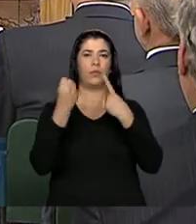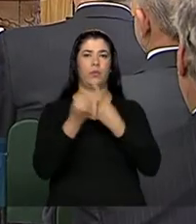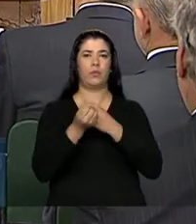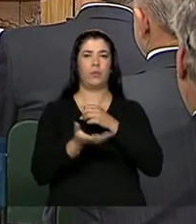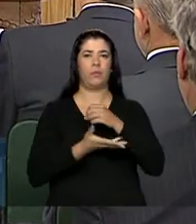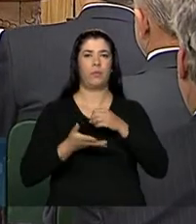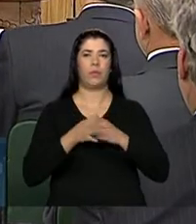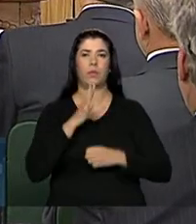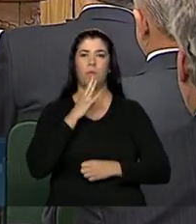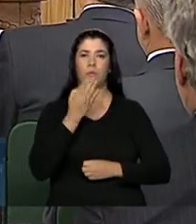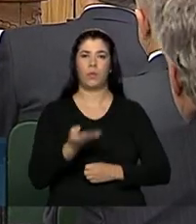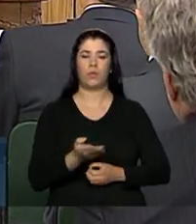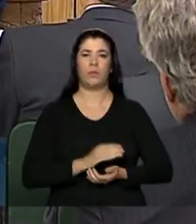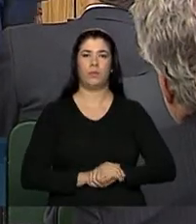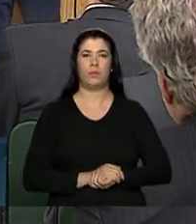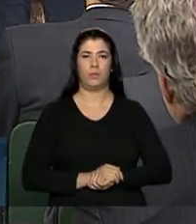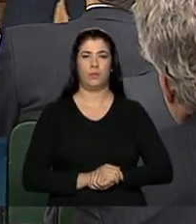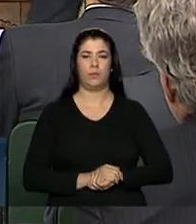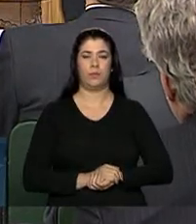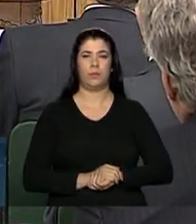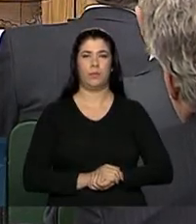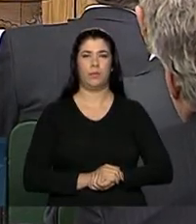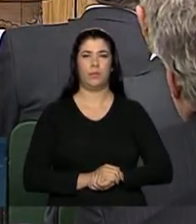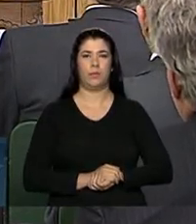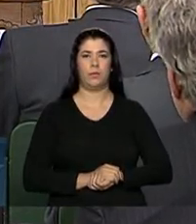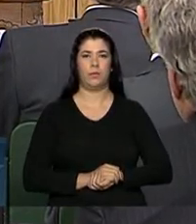no conhecimento.